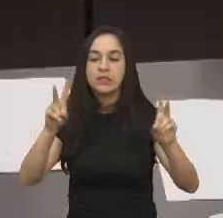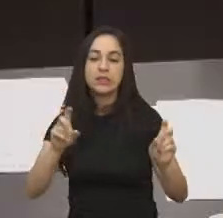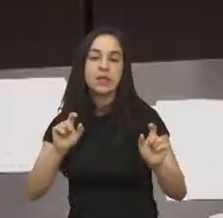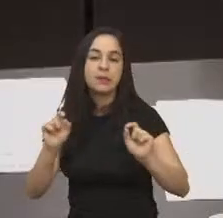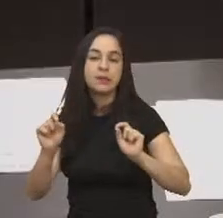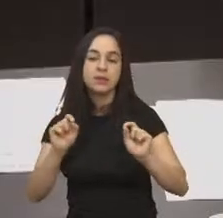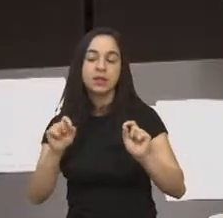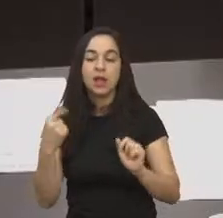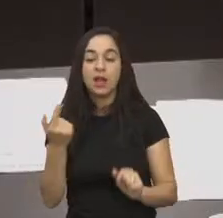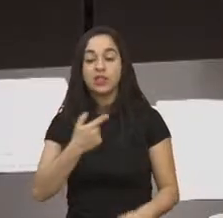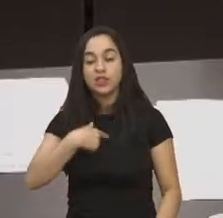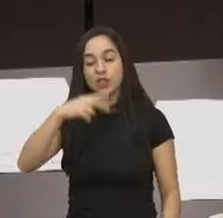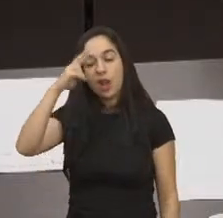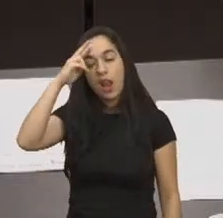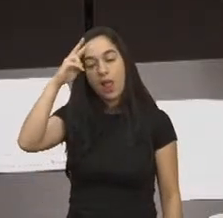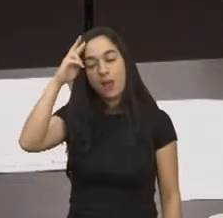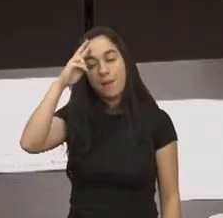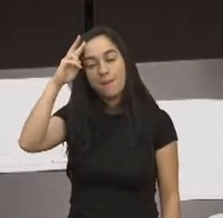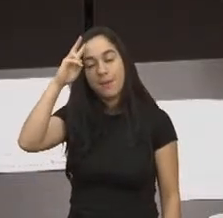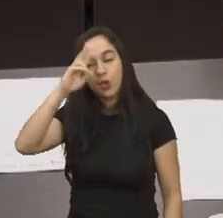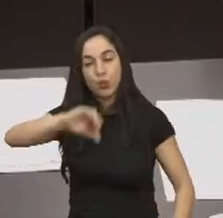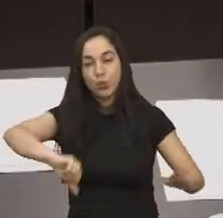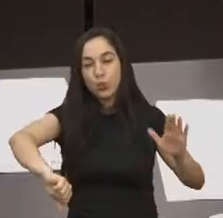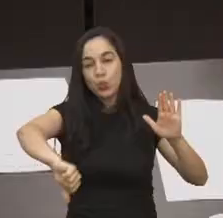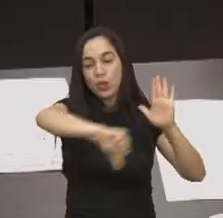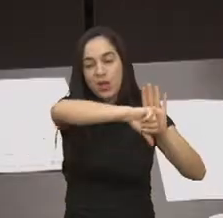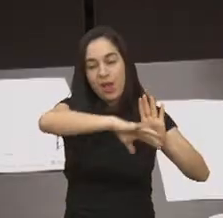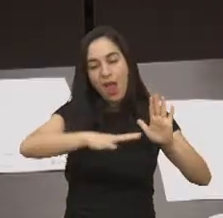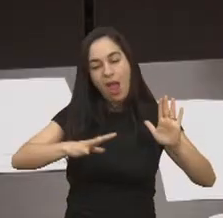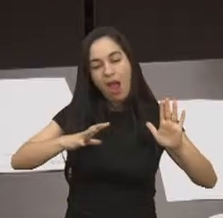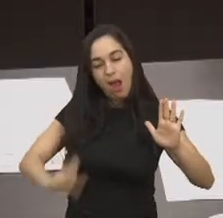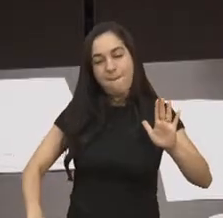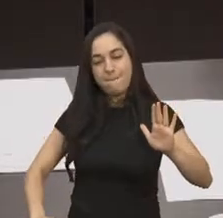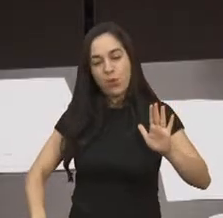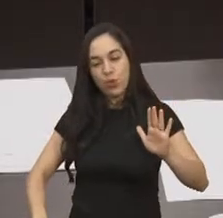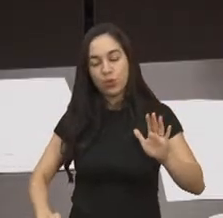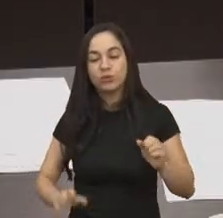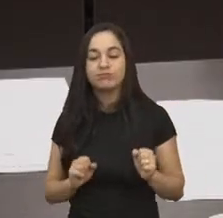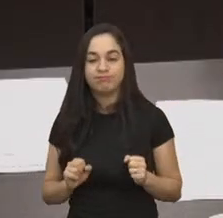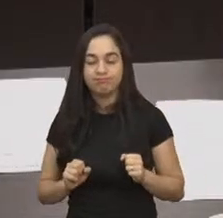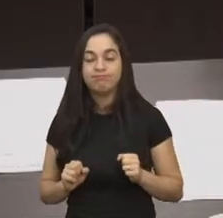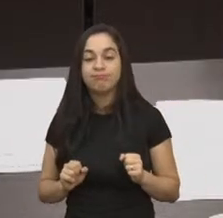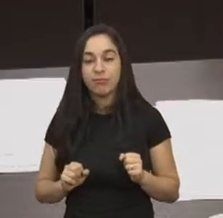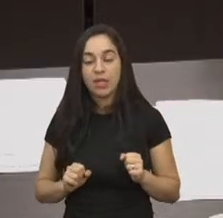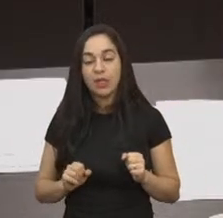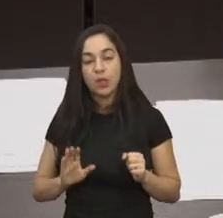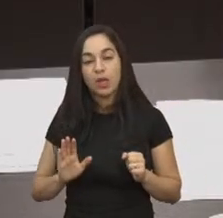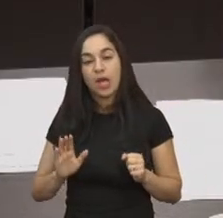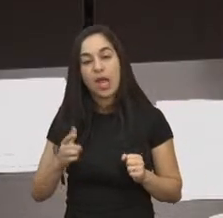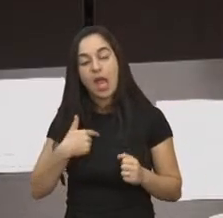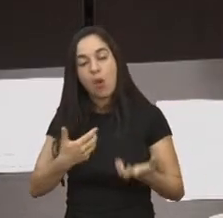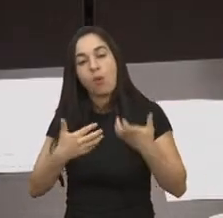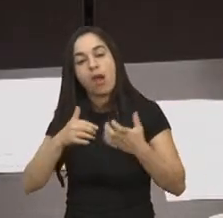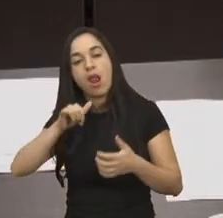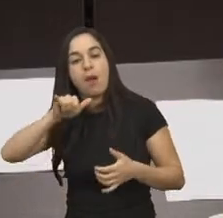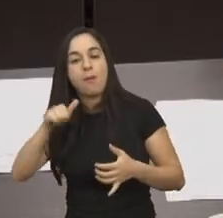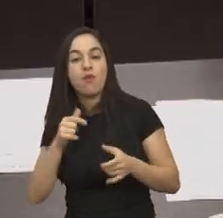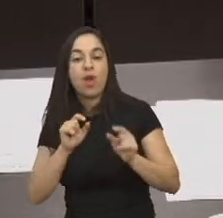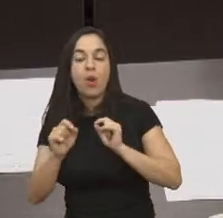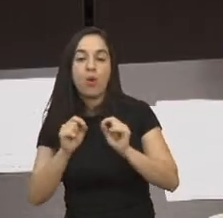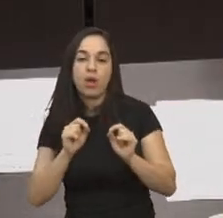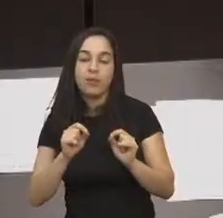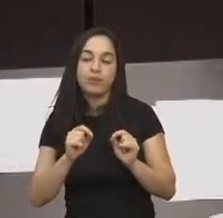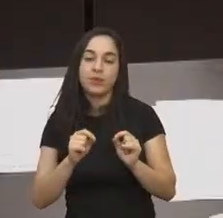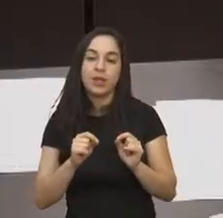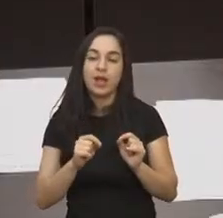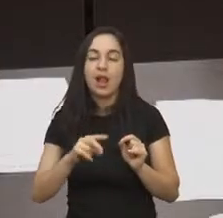acaba a gente lembrando do crime de aborto, como já foi citado aqui por outros vereadores. Eu quero somente aproveitar, Jean, no seu PL aqui, e